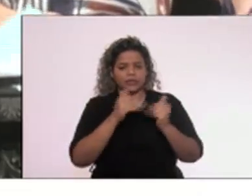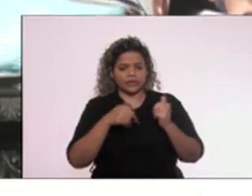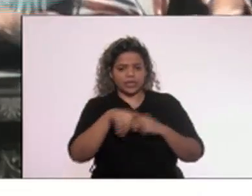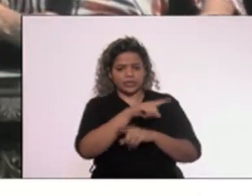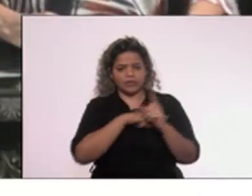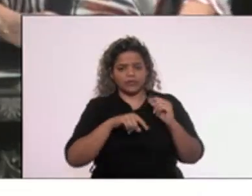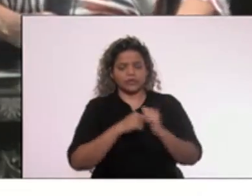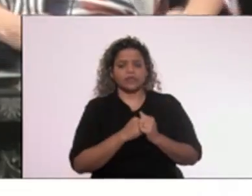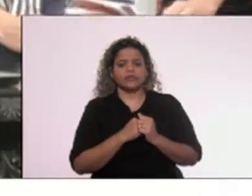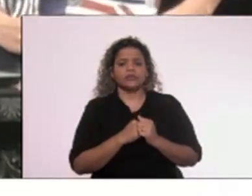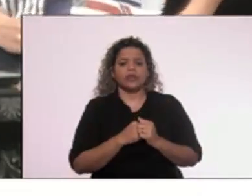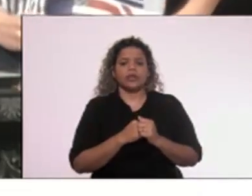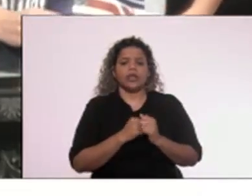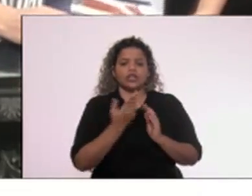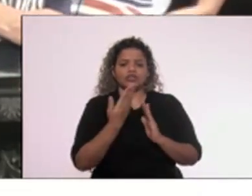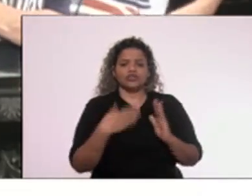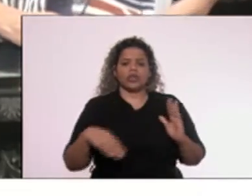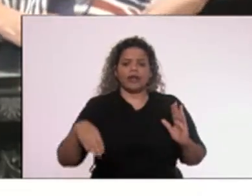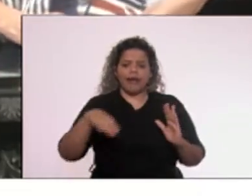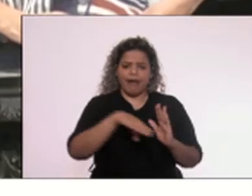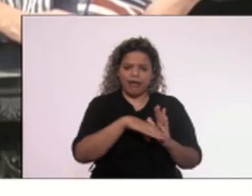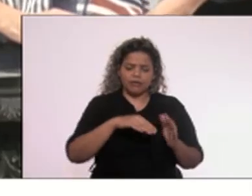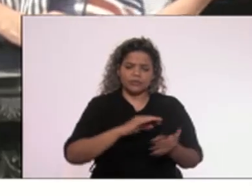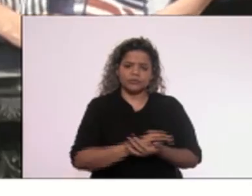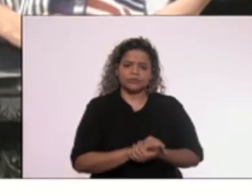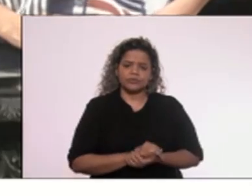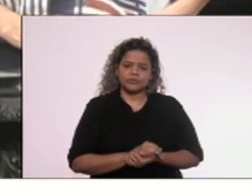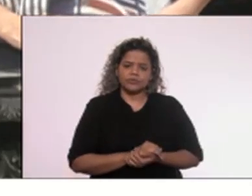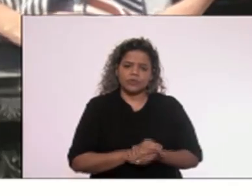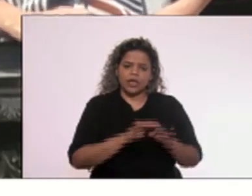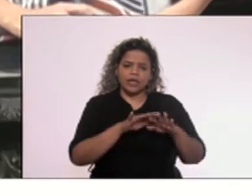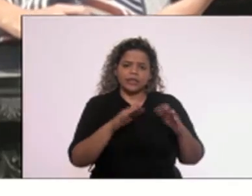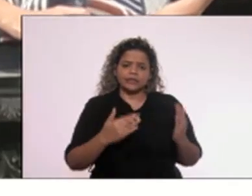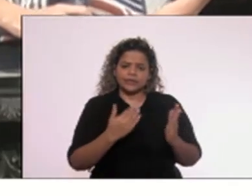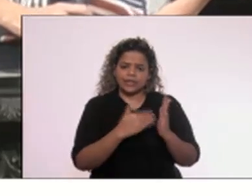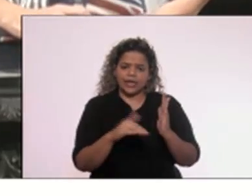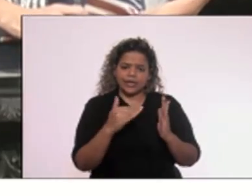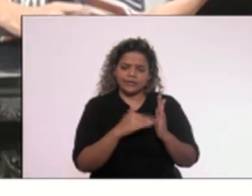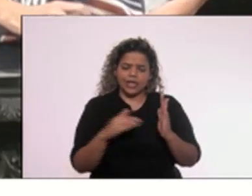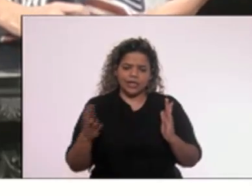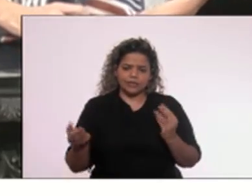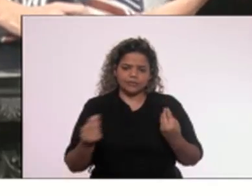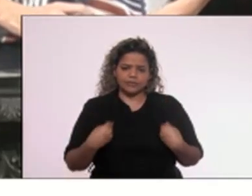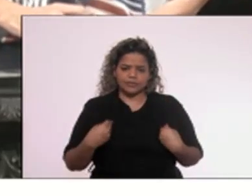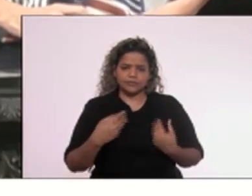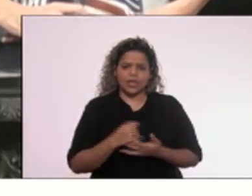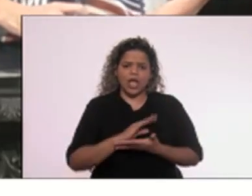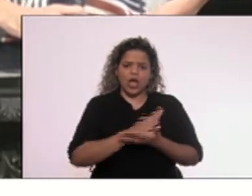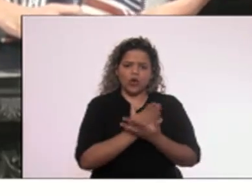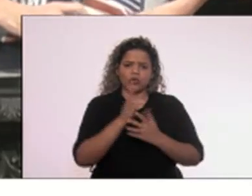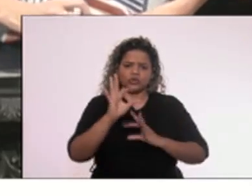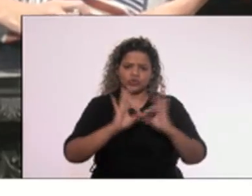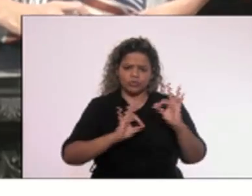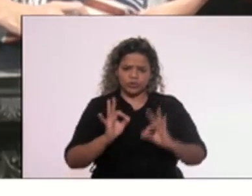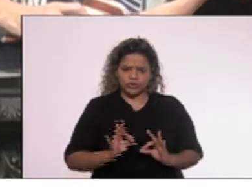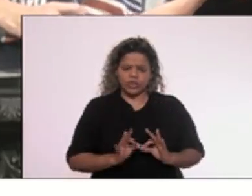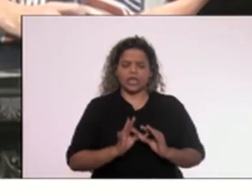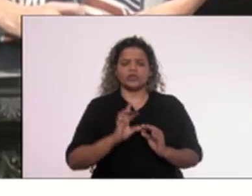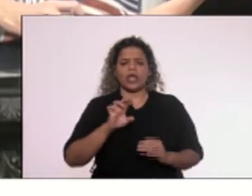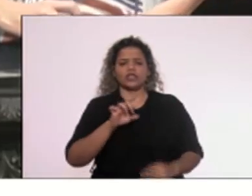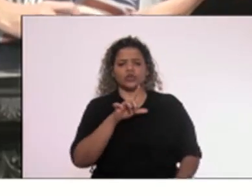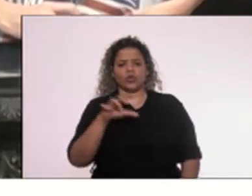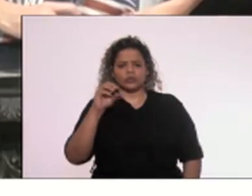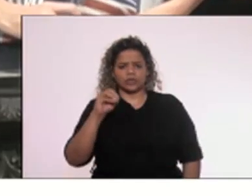parlamentares, chegaram à secretaria da mesa alguns projetos de